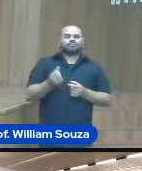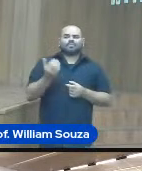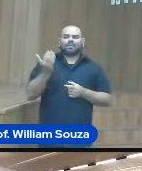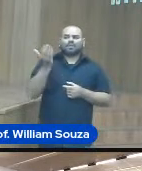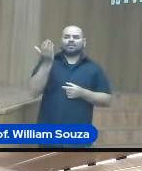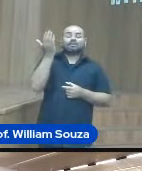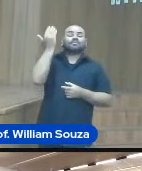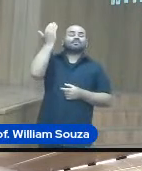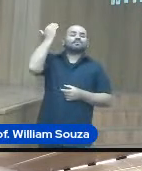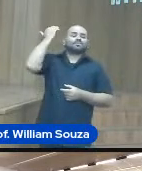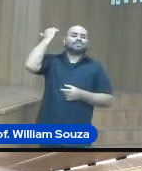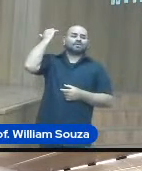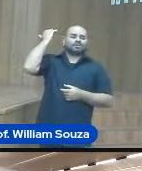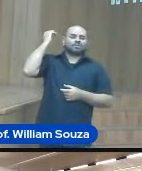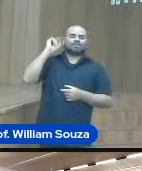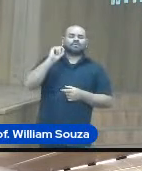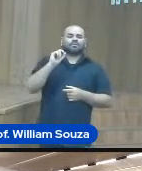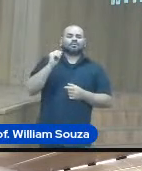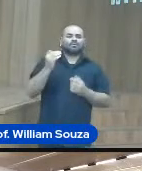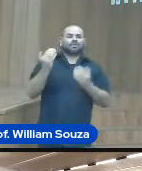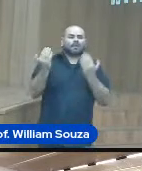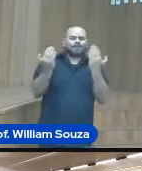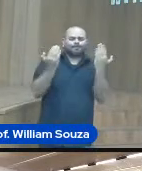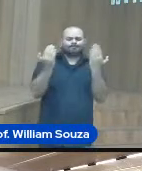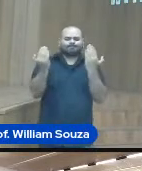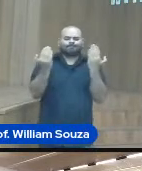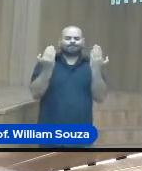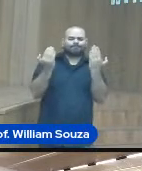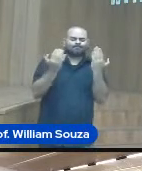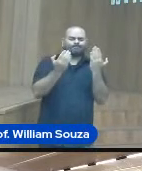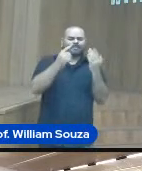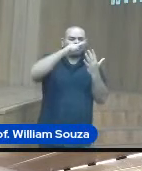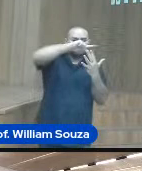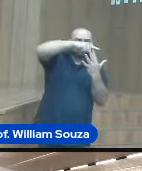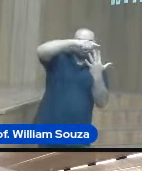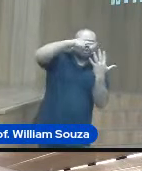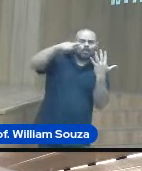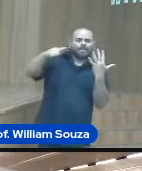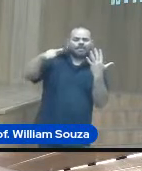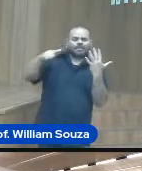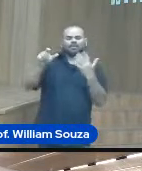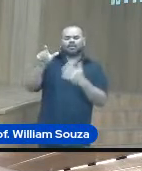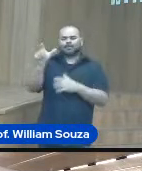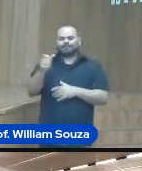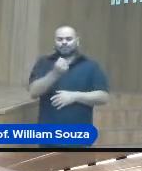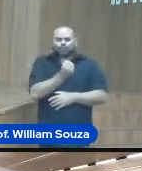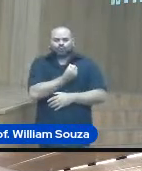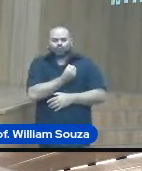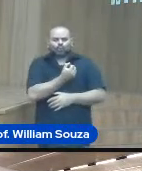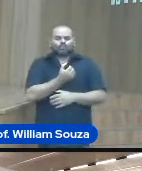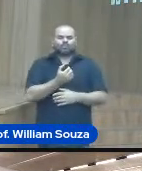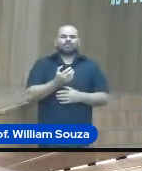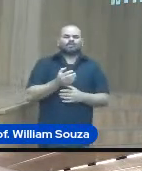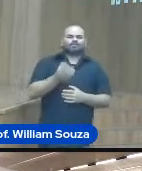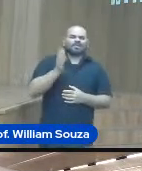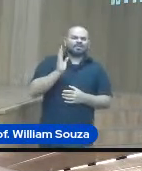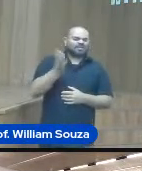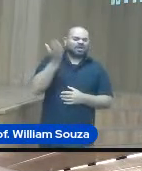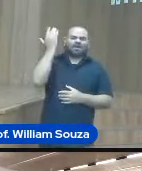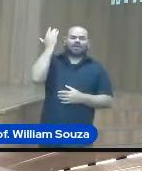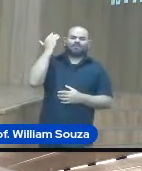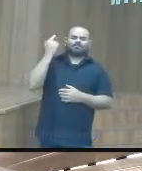antiguidade, essa relação entre geometria e número, ela esteve no centro de debate muito, muito